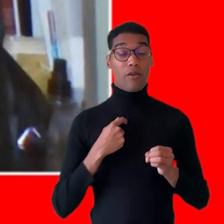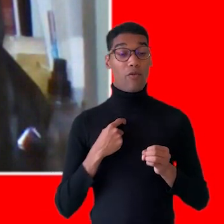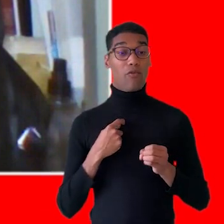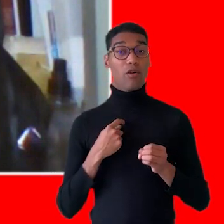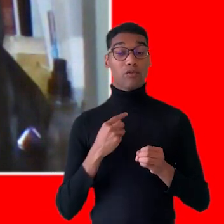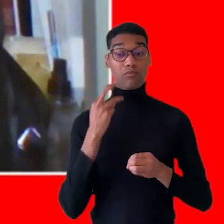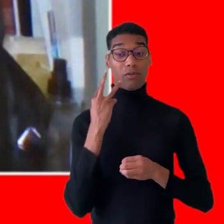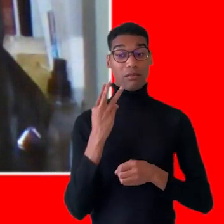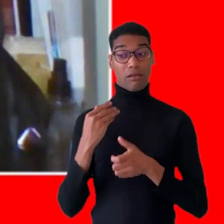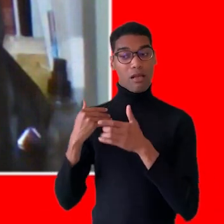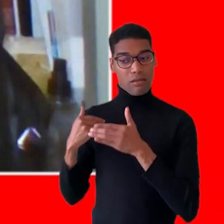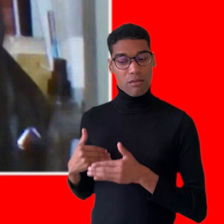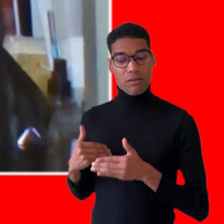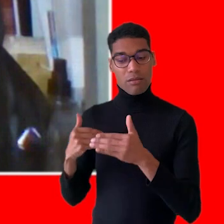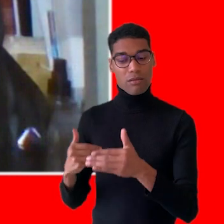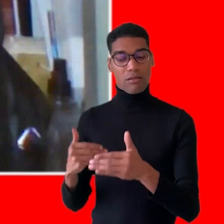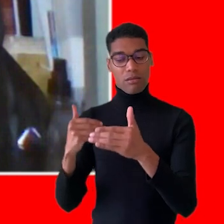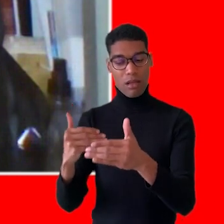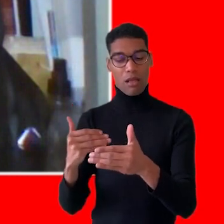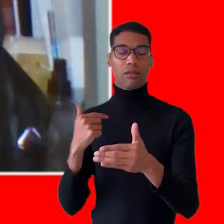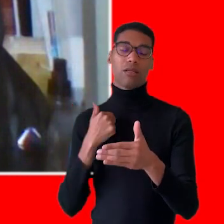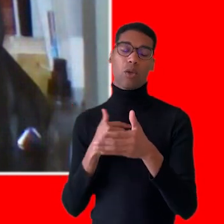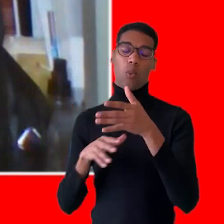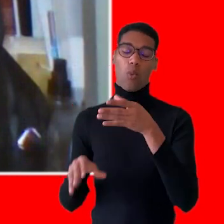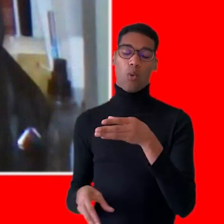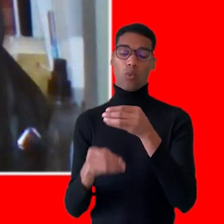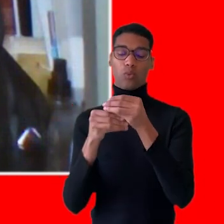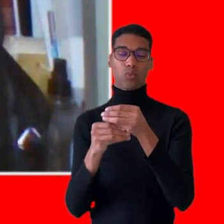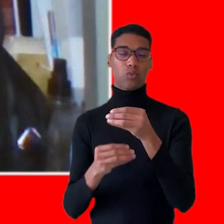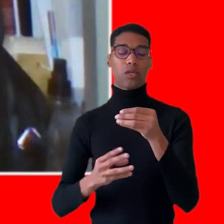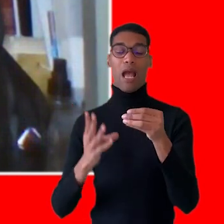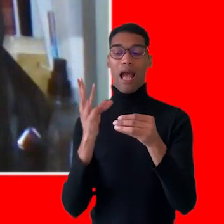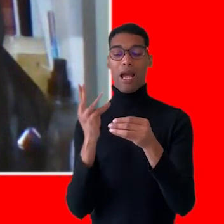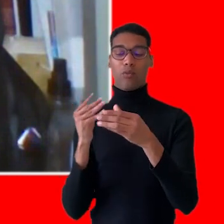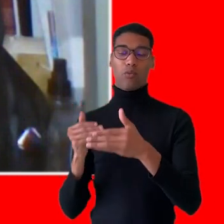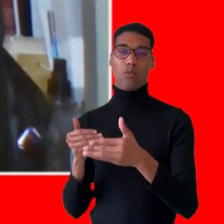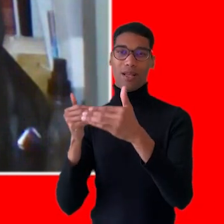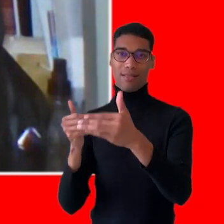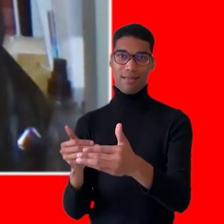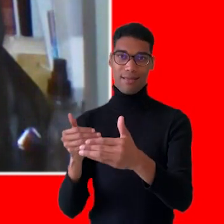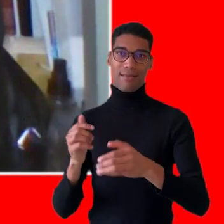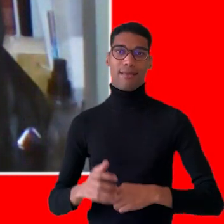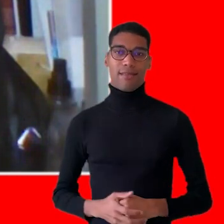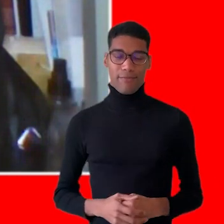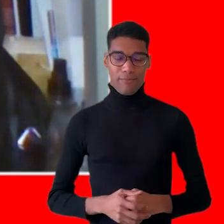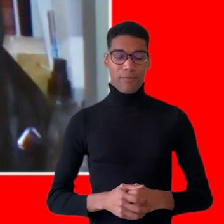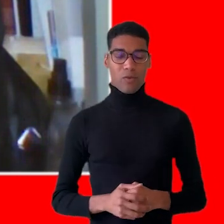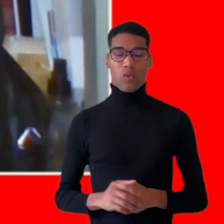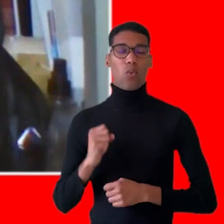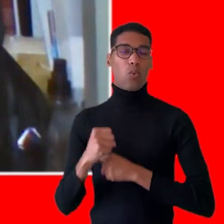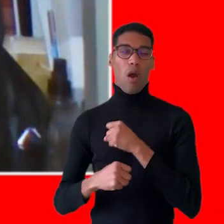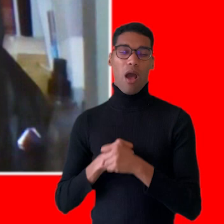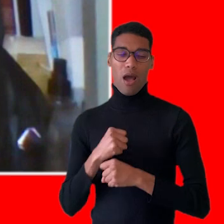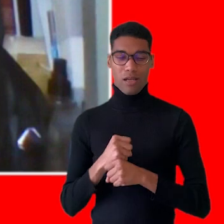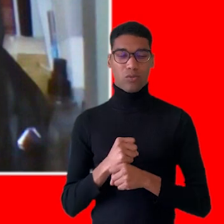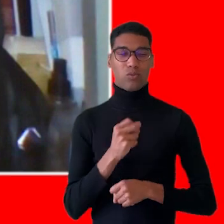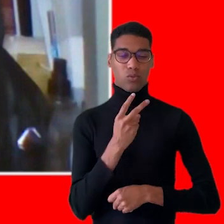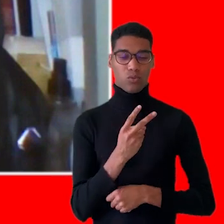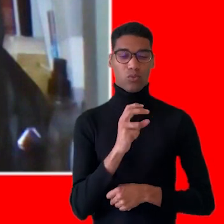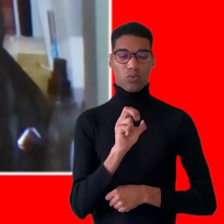minhas três datas, às quais eu acrescentei a última data, que seria o ano